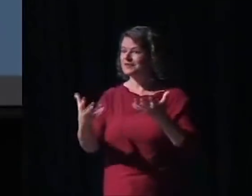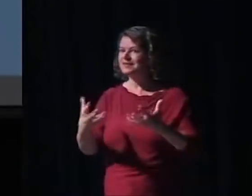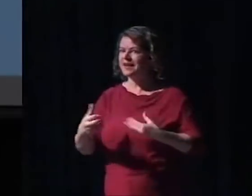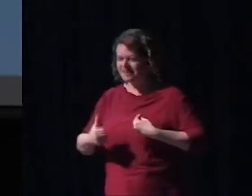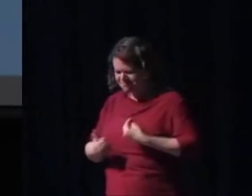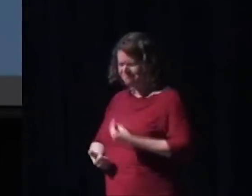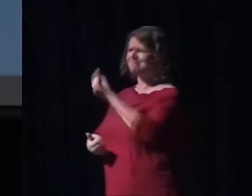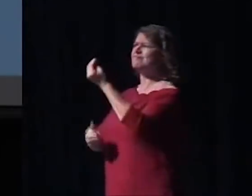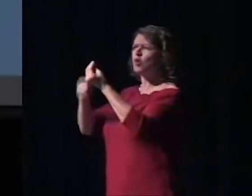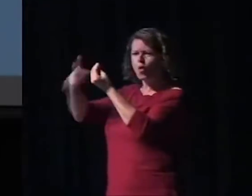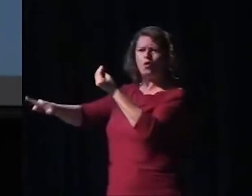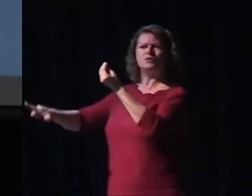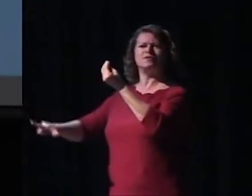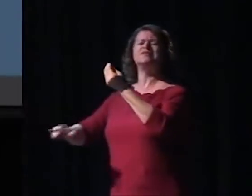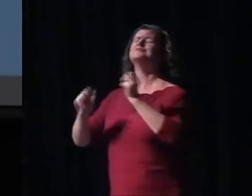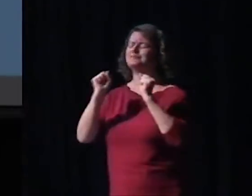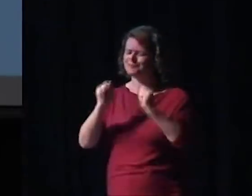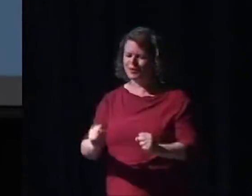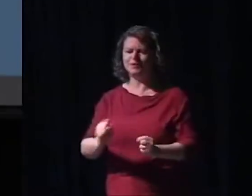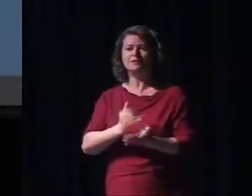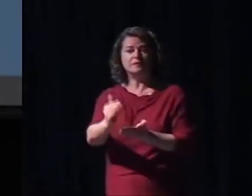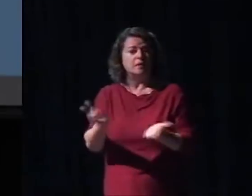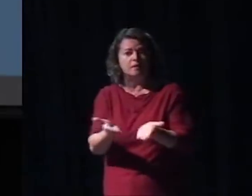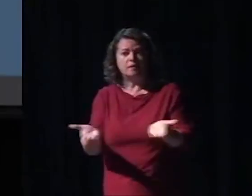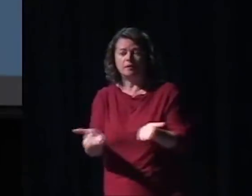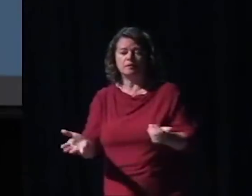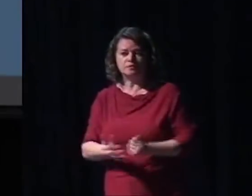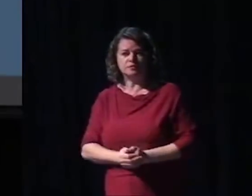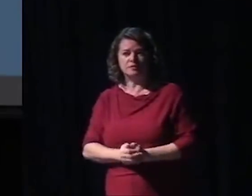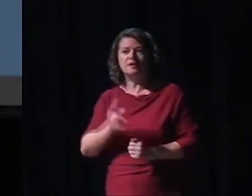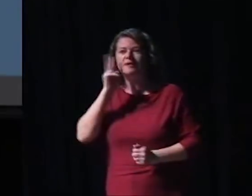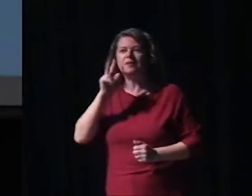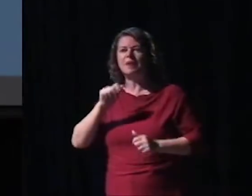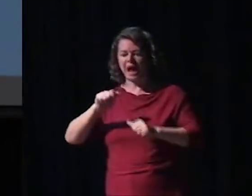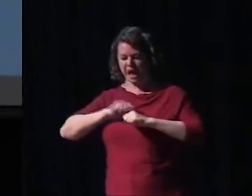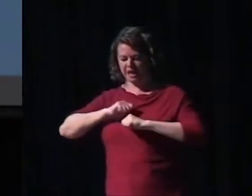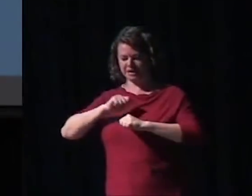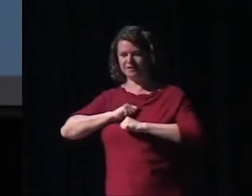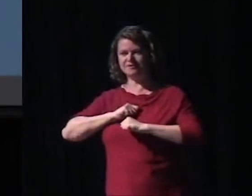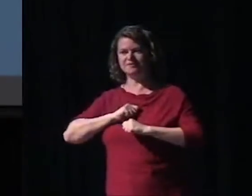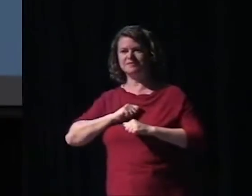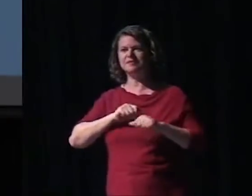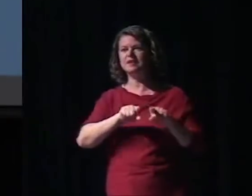Deus, ele recomeça com Arão. Gente, Arão faz uma besteira.